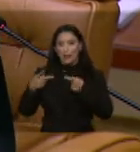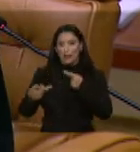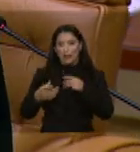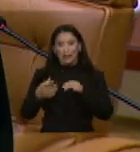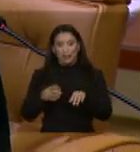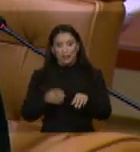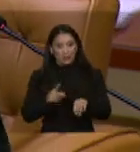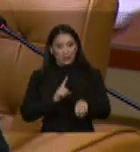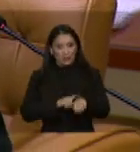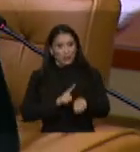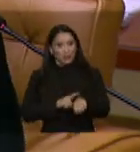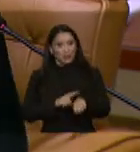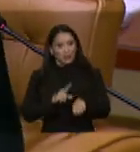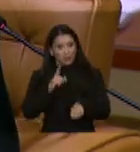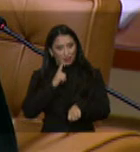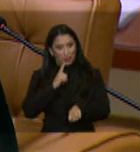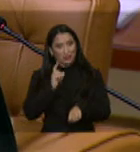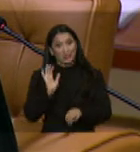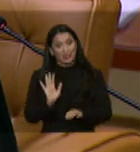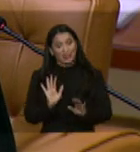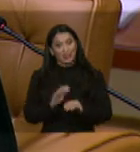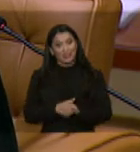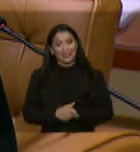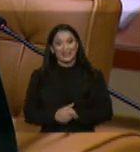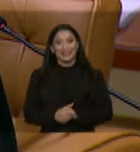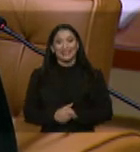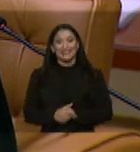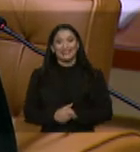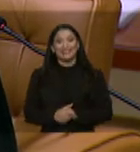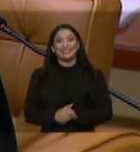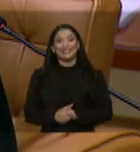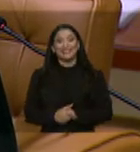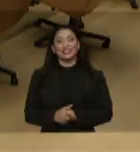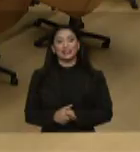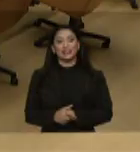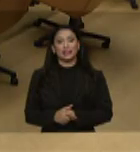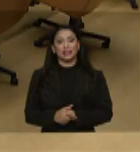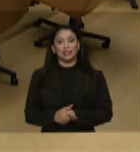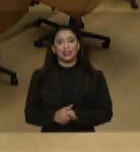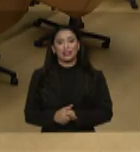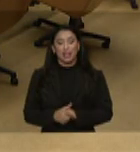marcando aqui o tempo que eu tenho a mais contrário